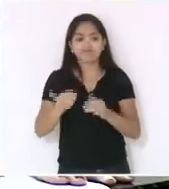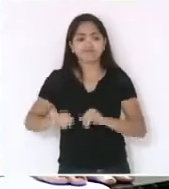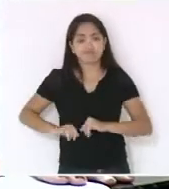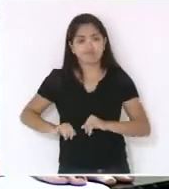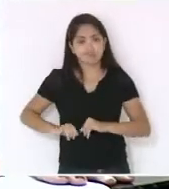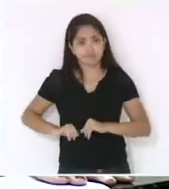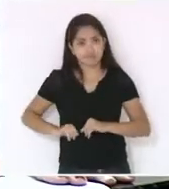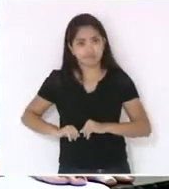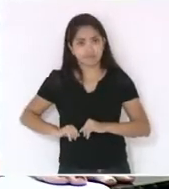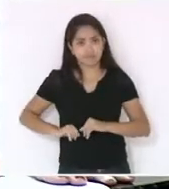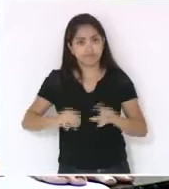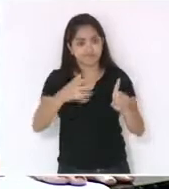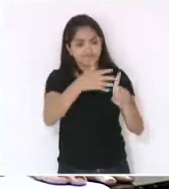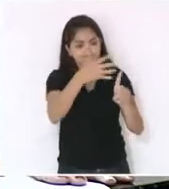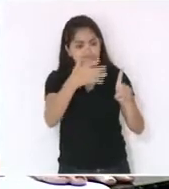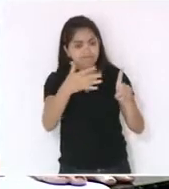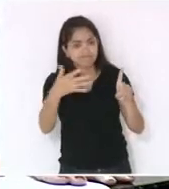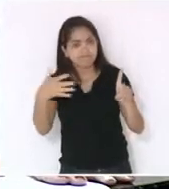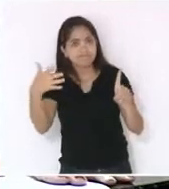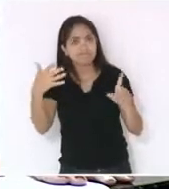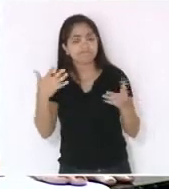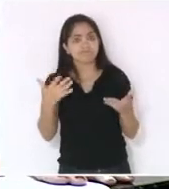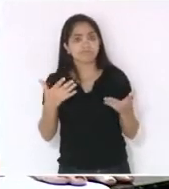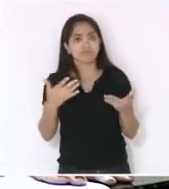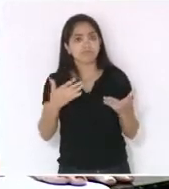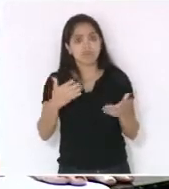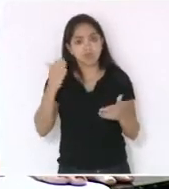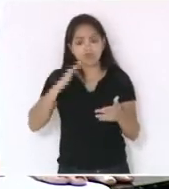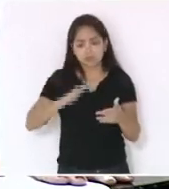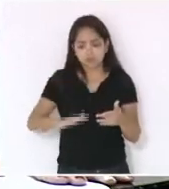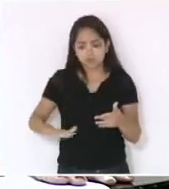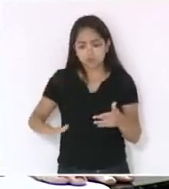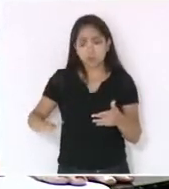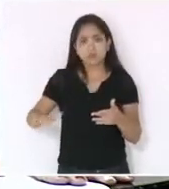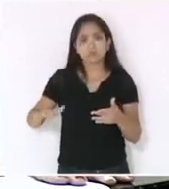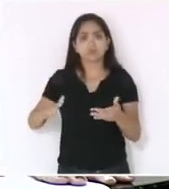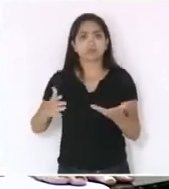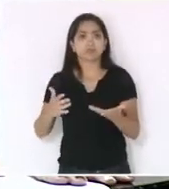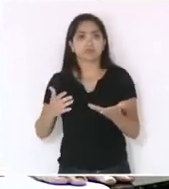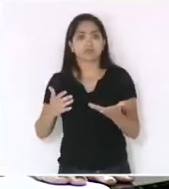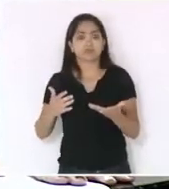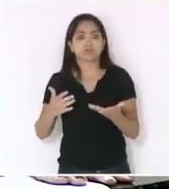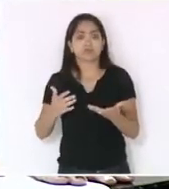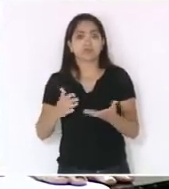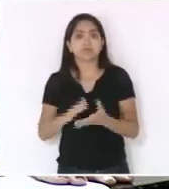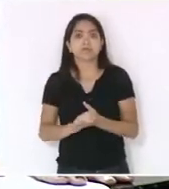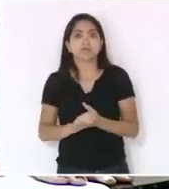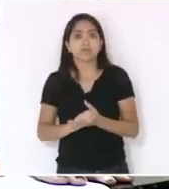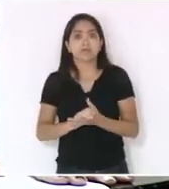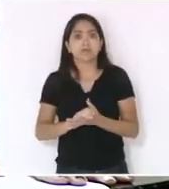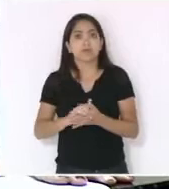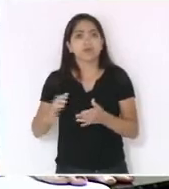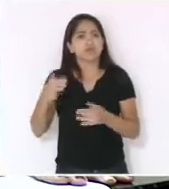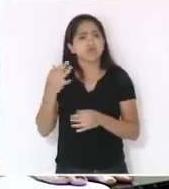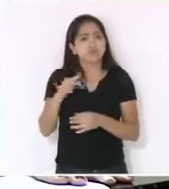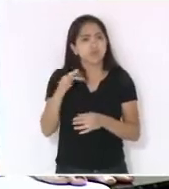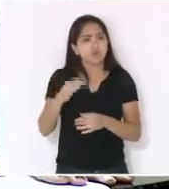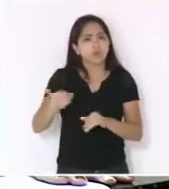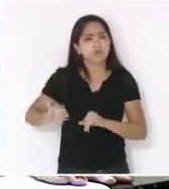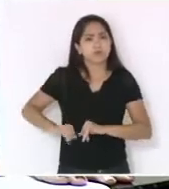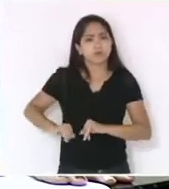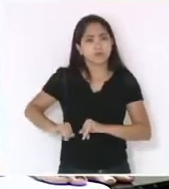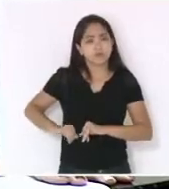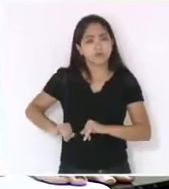LGBTs, desde a infância, para sobreviver ao estrago e à dor causado